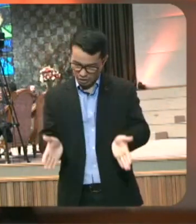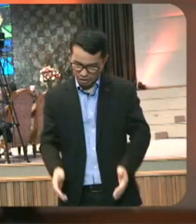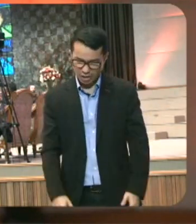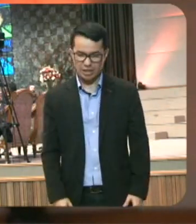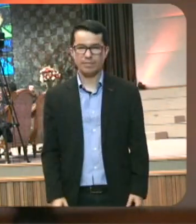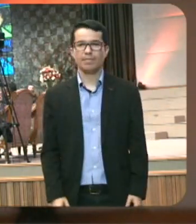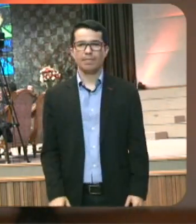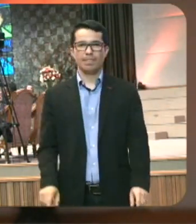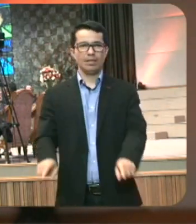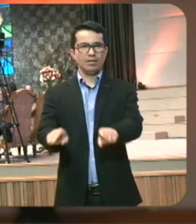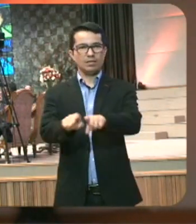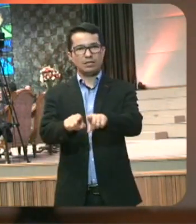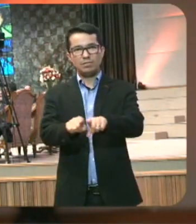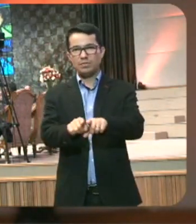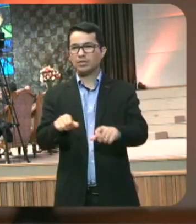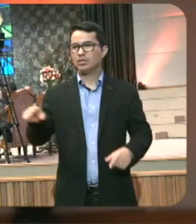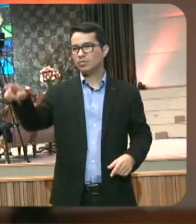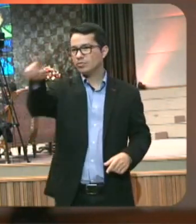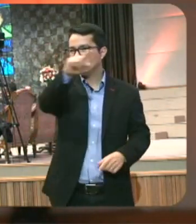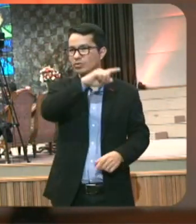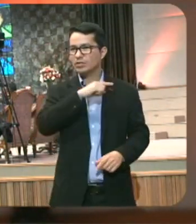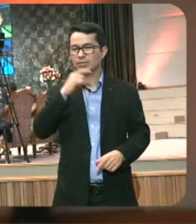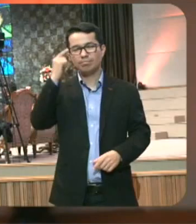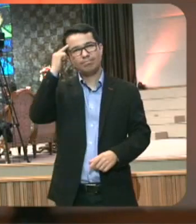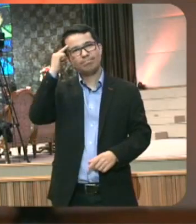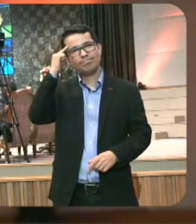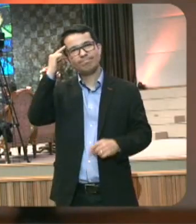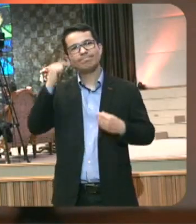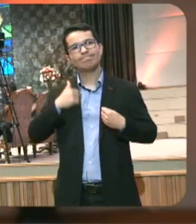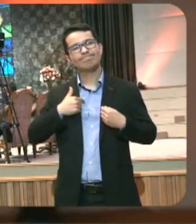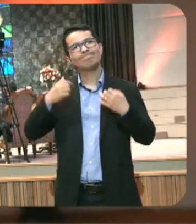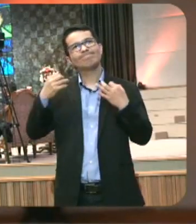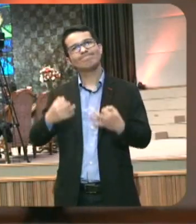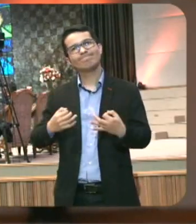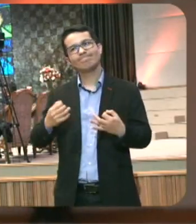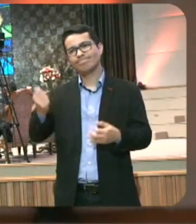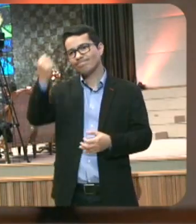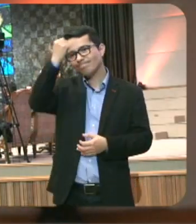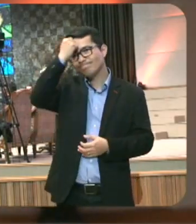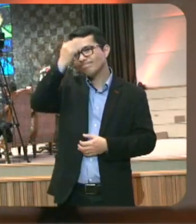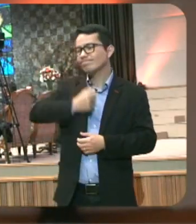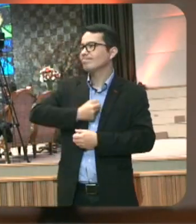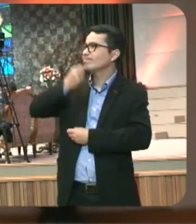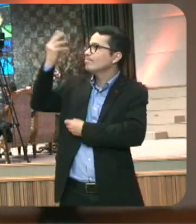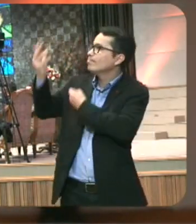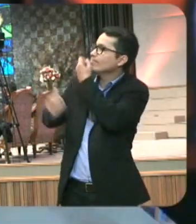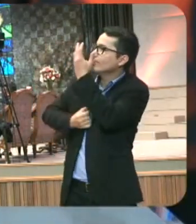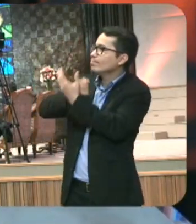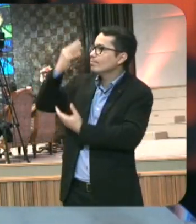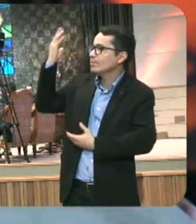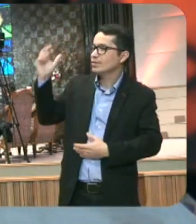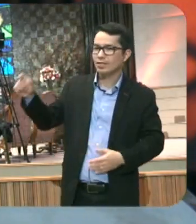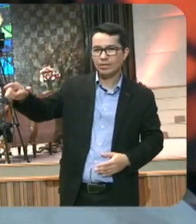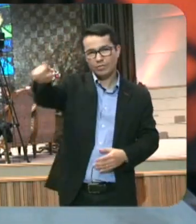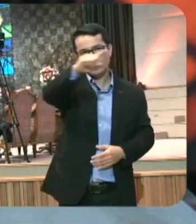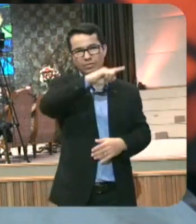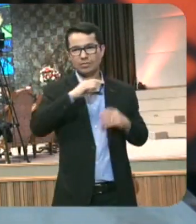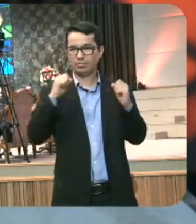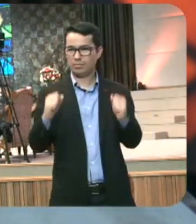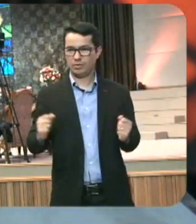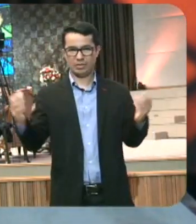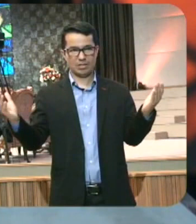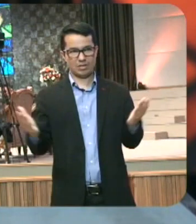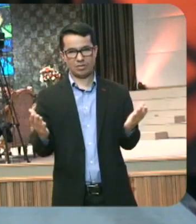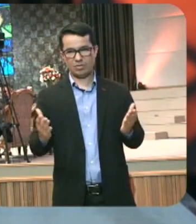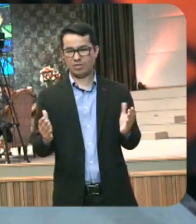já ensinou, que estão em comunhão com o Senhor e com a sua igreja, a partilharem desse pão e desse vinho junto